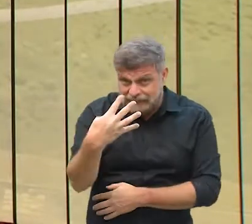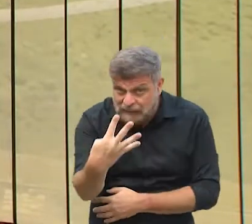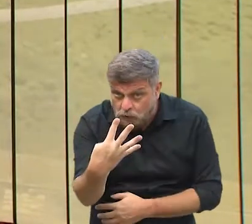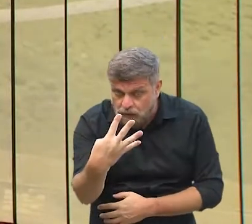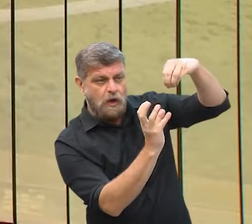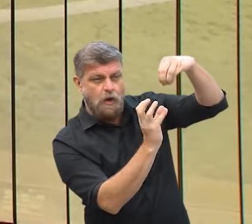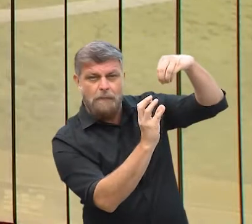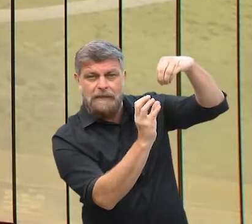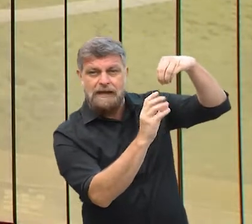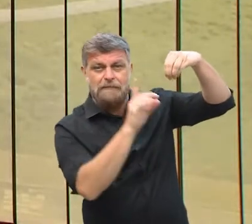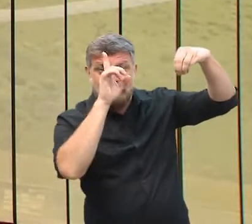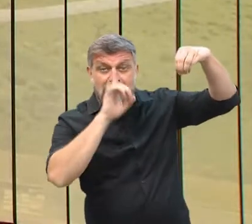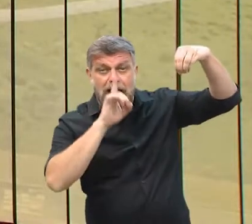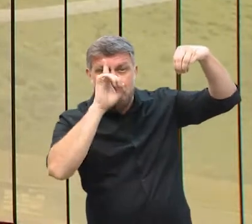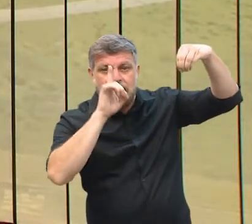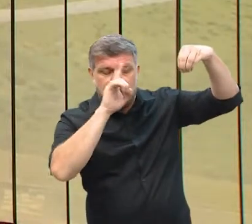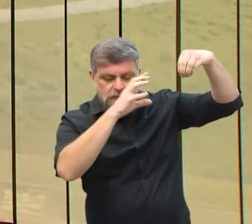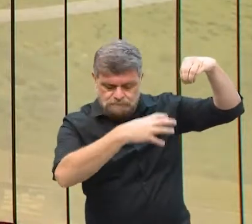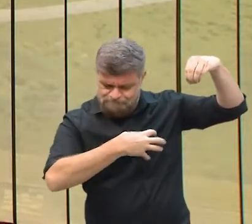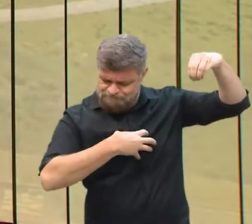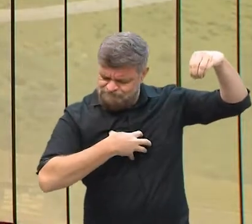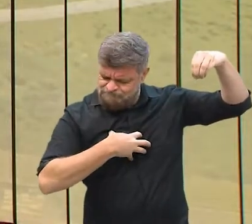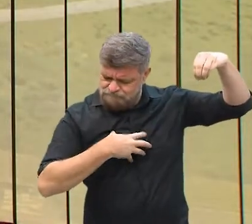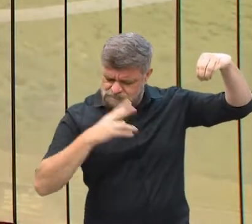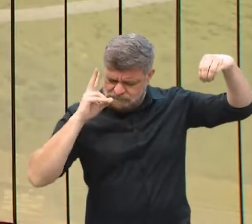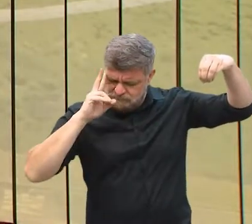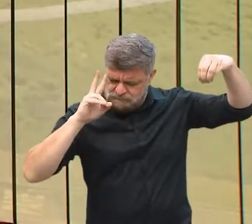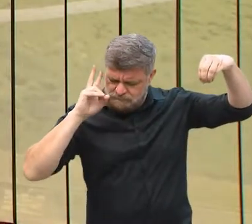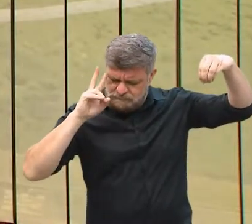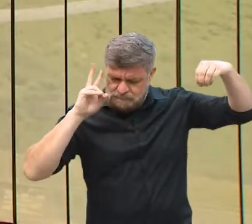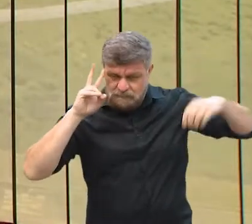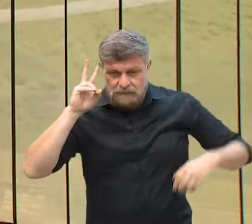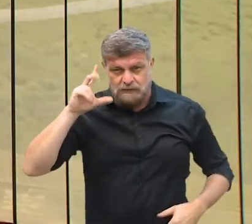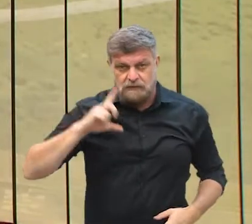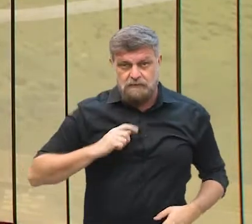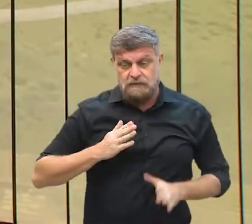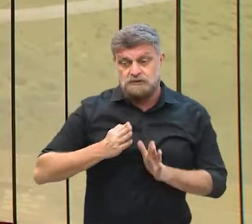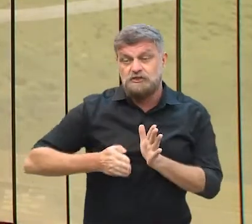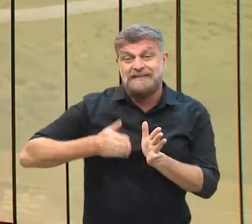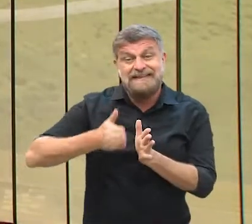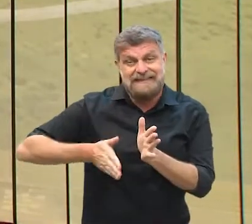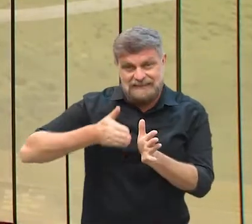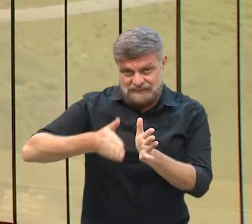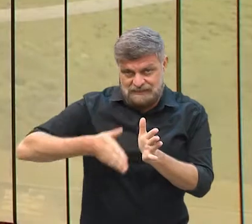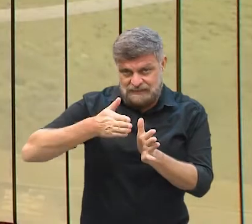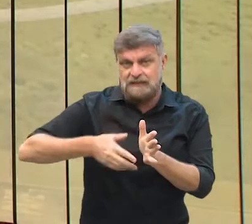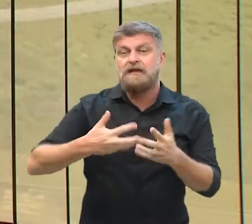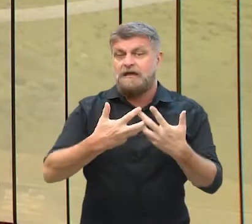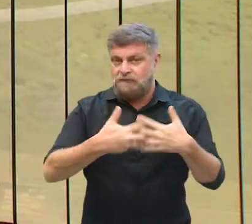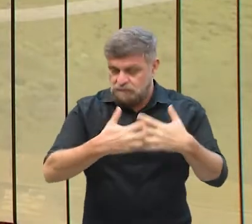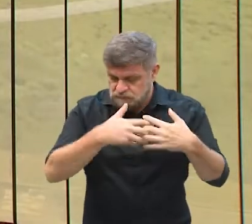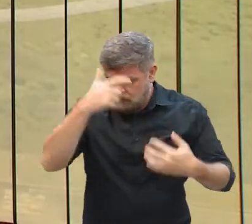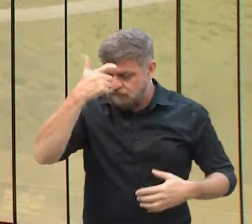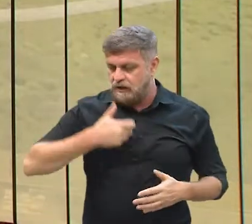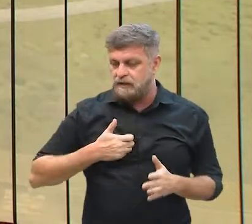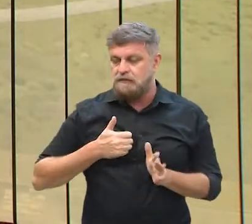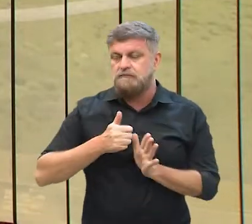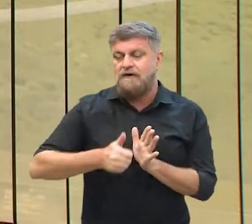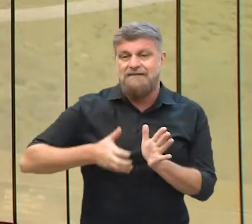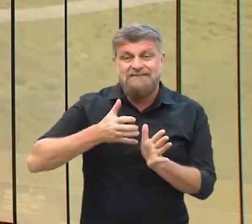por sermos uma família grande de 11 irmãos, e só meu pai trabalhando, né, na época,